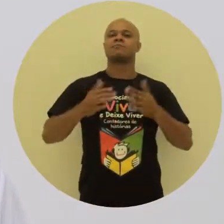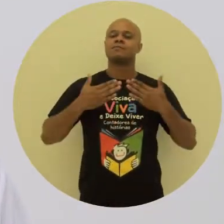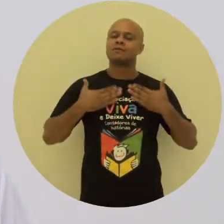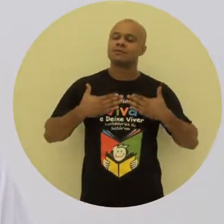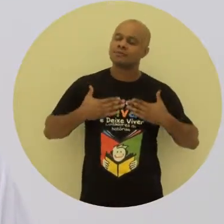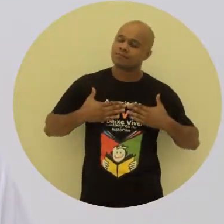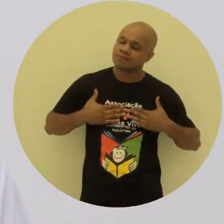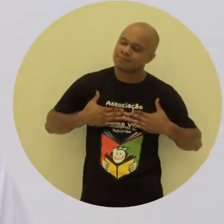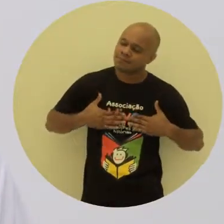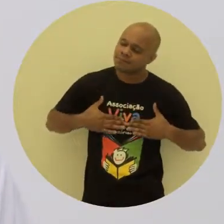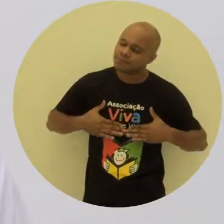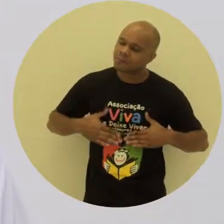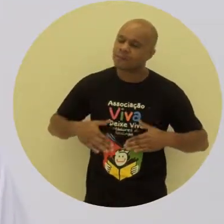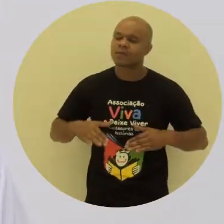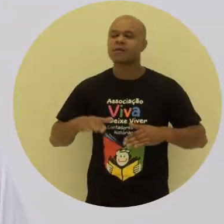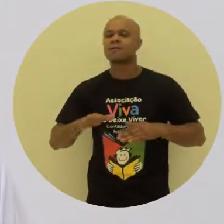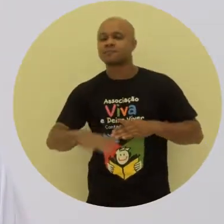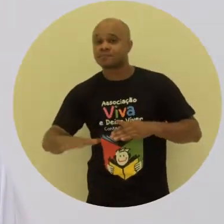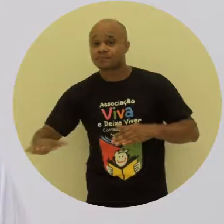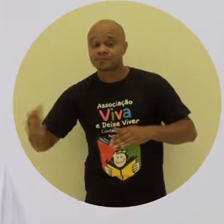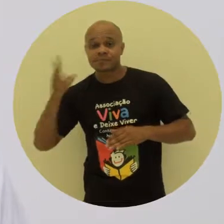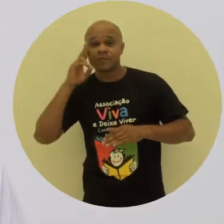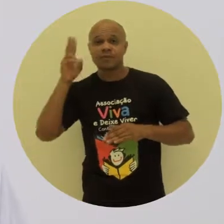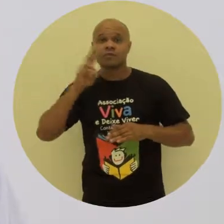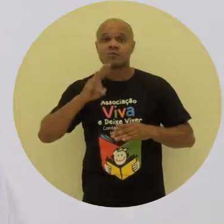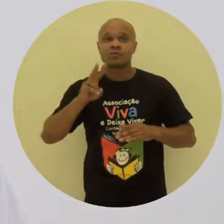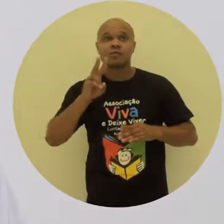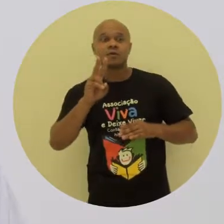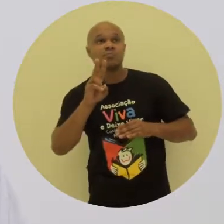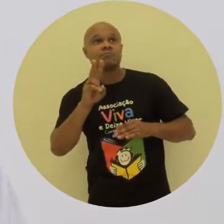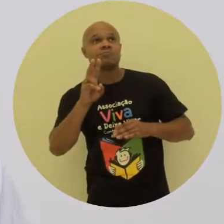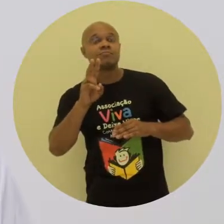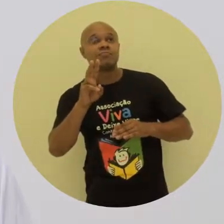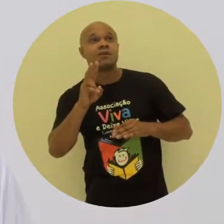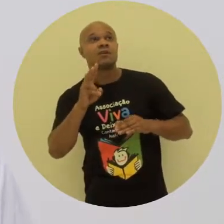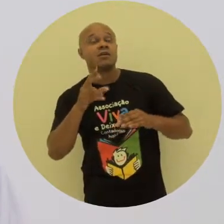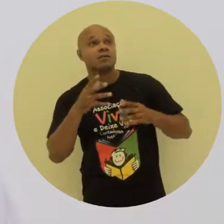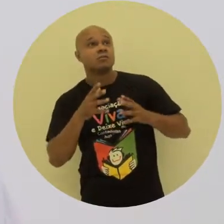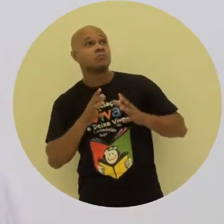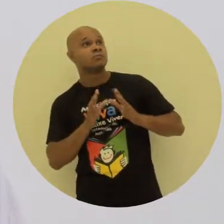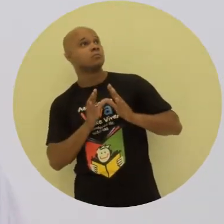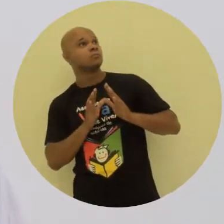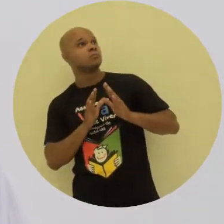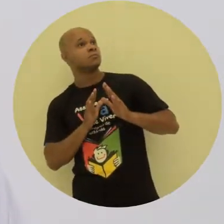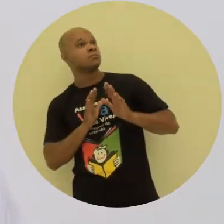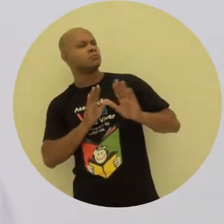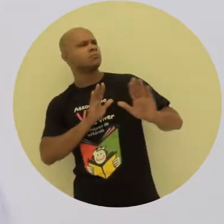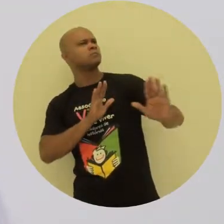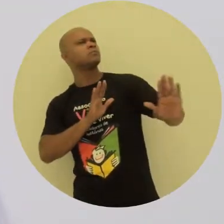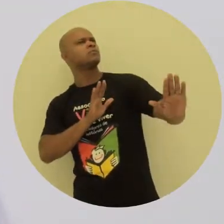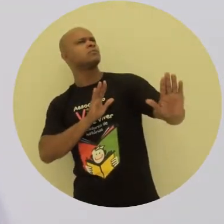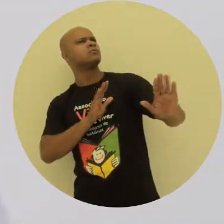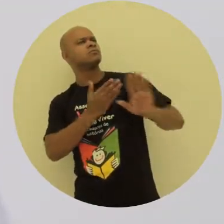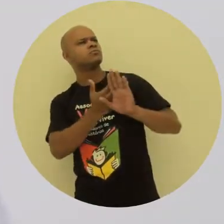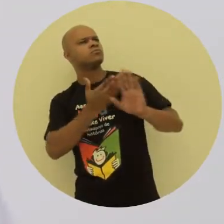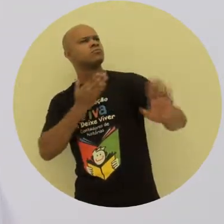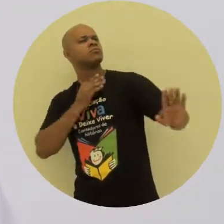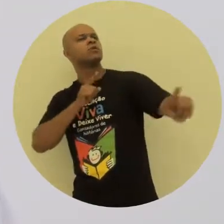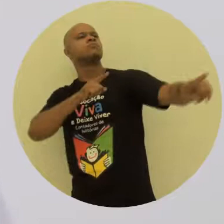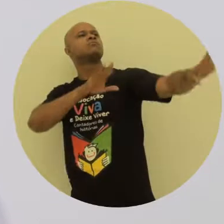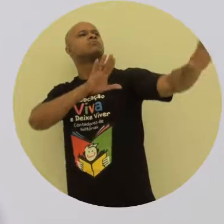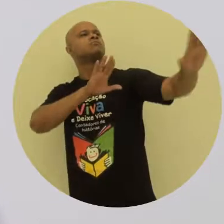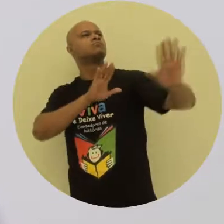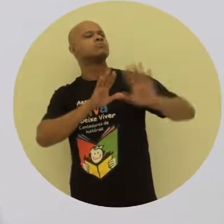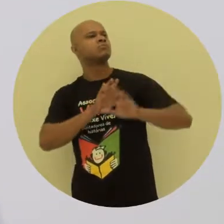a criança visual é aquela que vai olhar para você e a comunicação não verbal dela já vai dizer: fica aí,